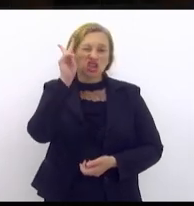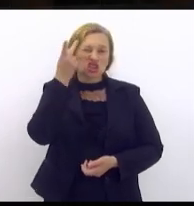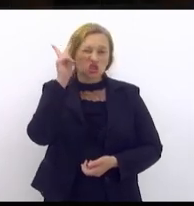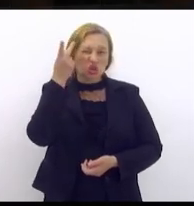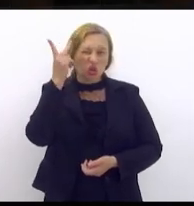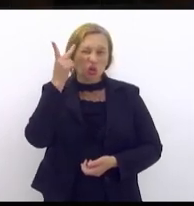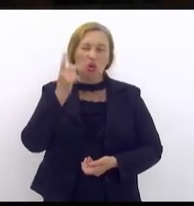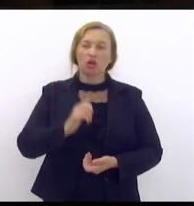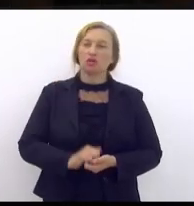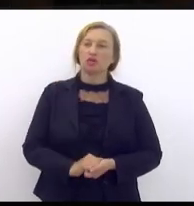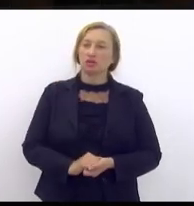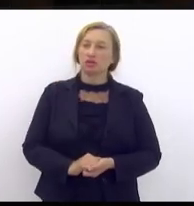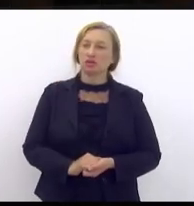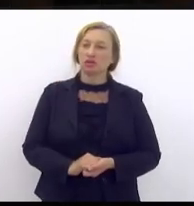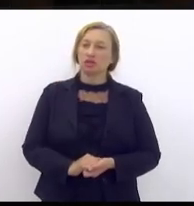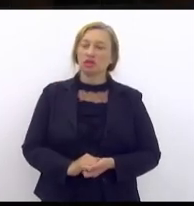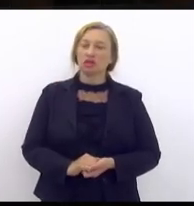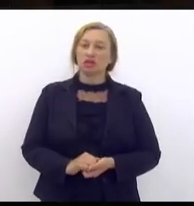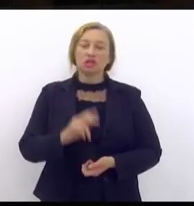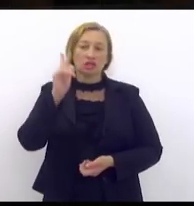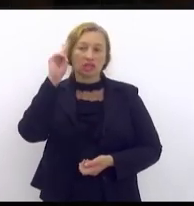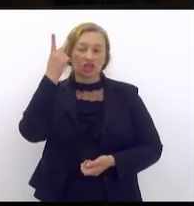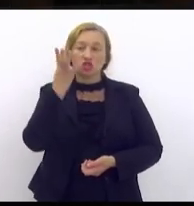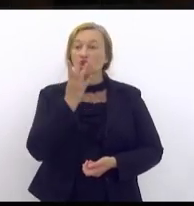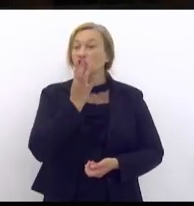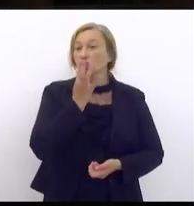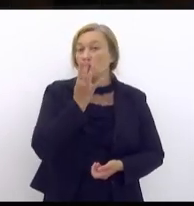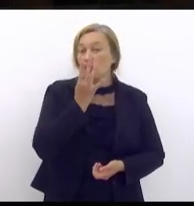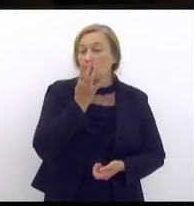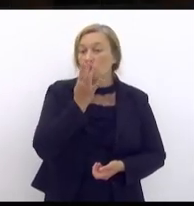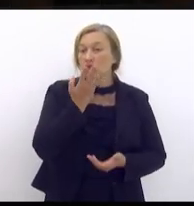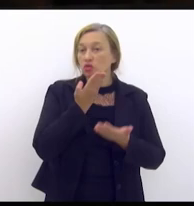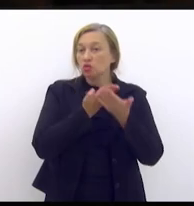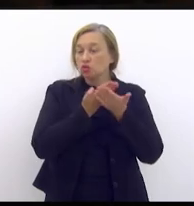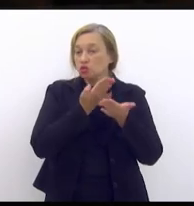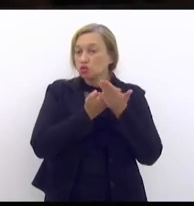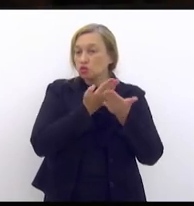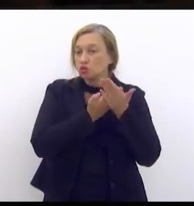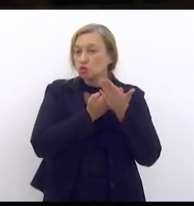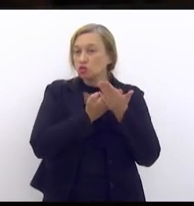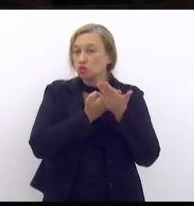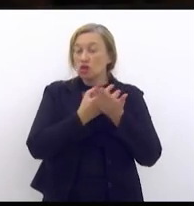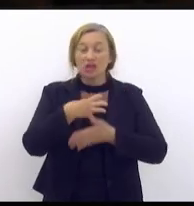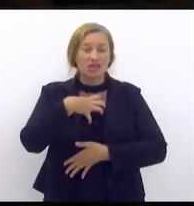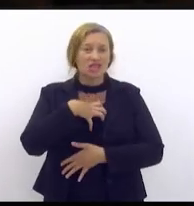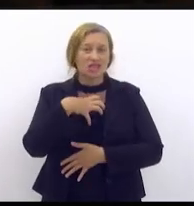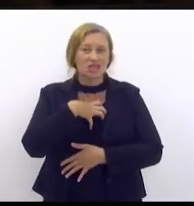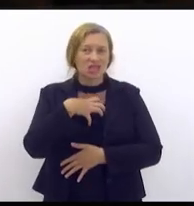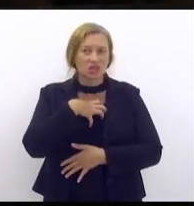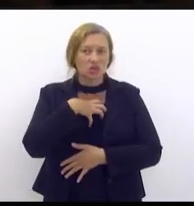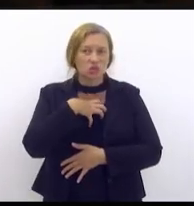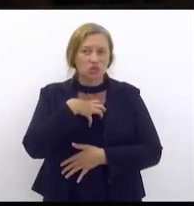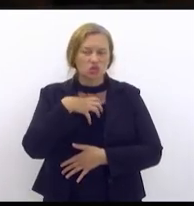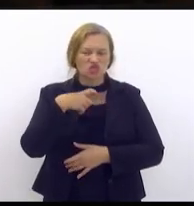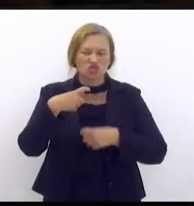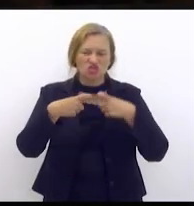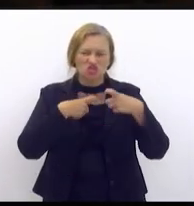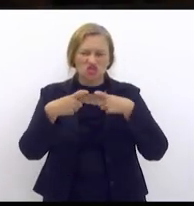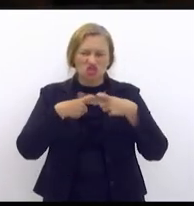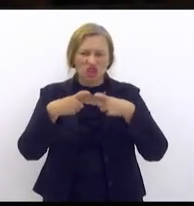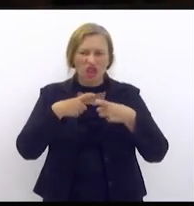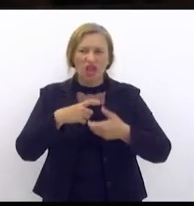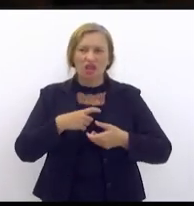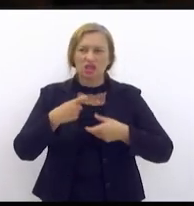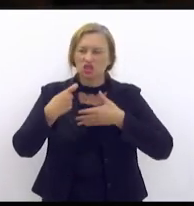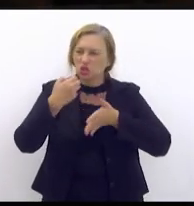Historicamente, inclusive na história das cores e dos clubes, o sentimento de aguerrimento,